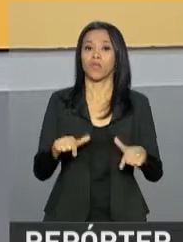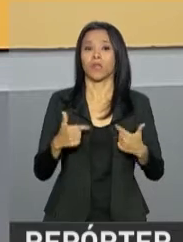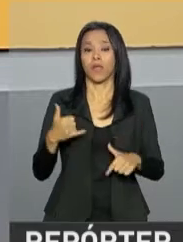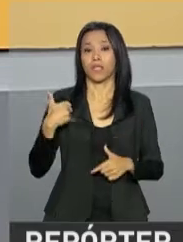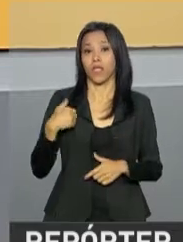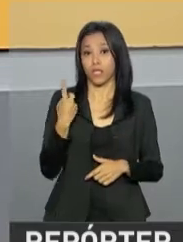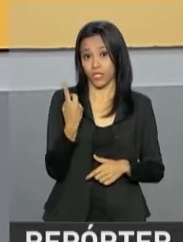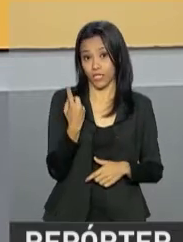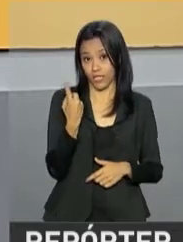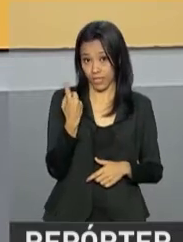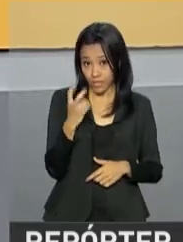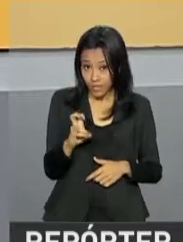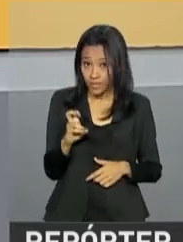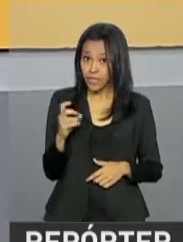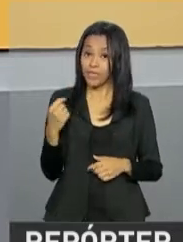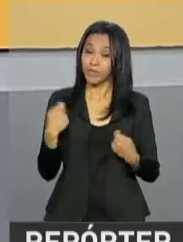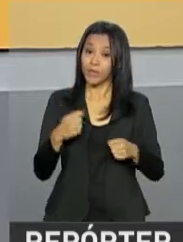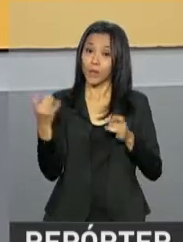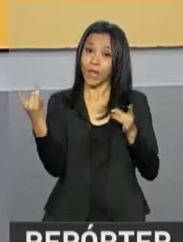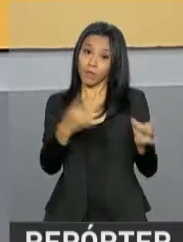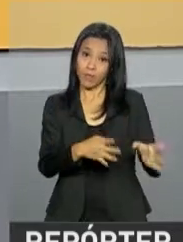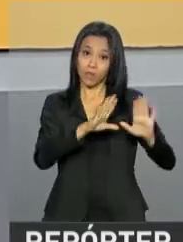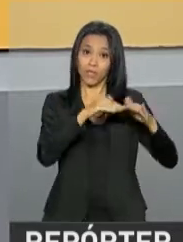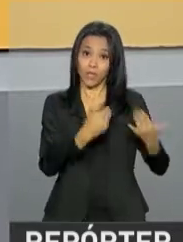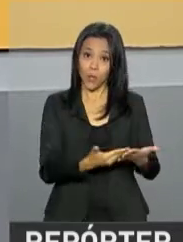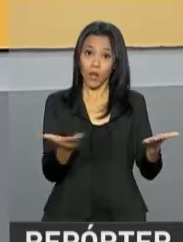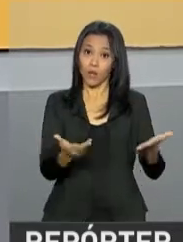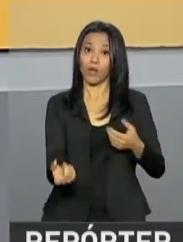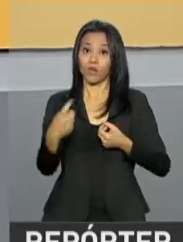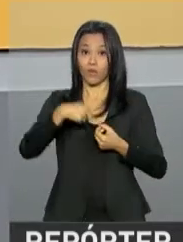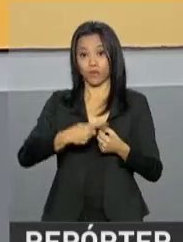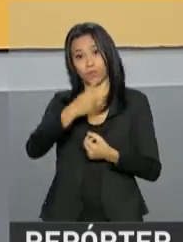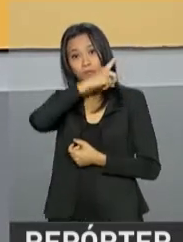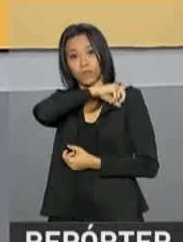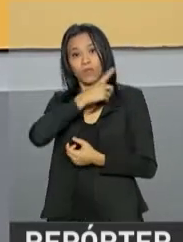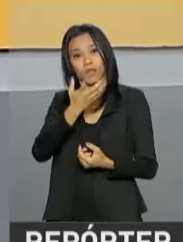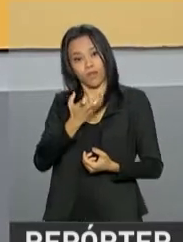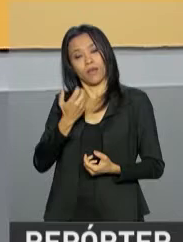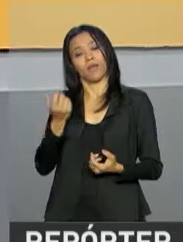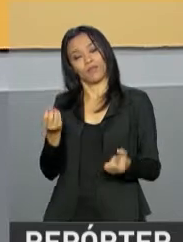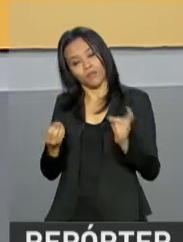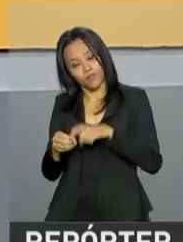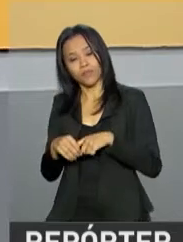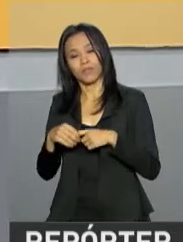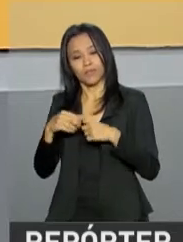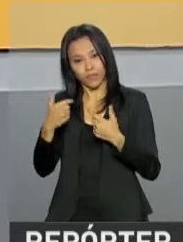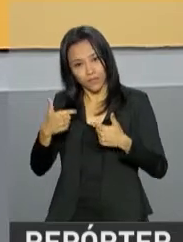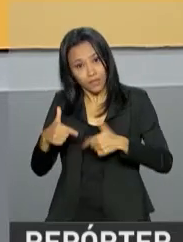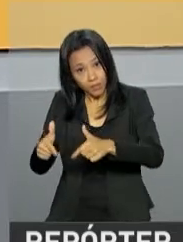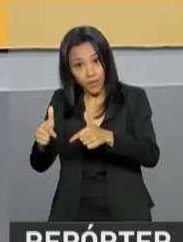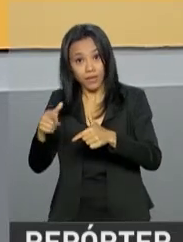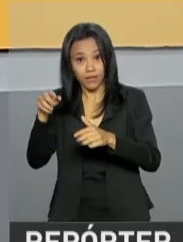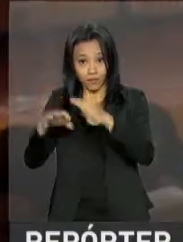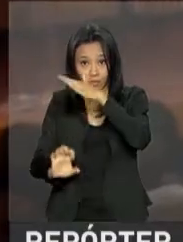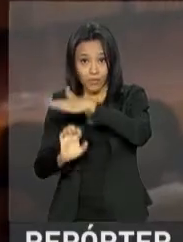abandonar a escola agora voltou ao 1º ano do ensino médio e sonha em trabalhar na petrobras